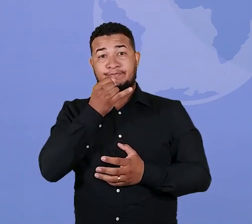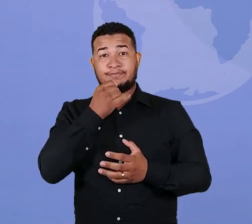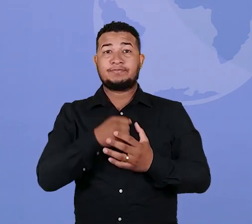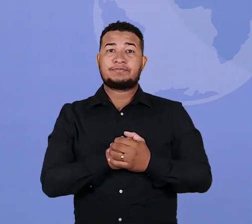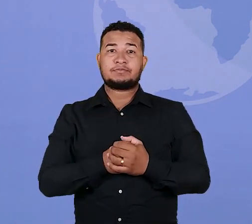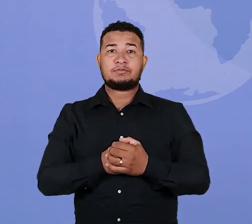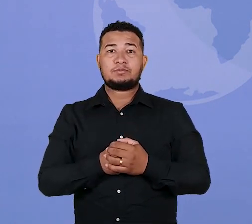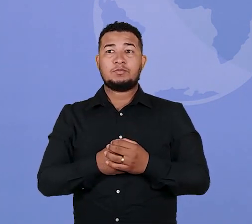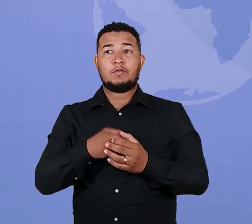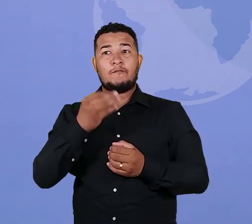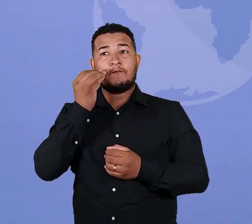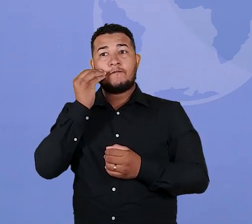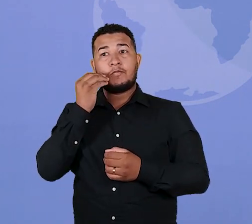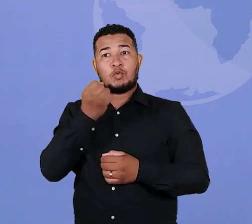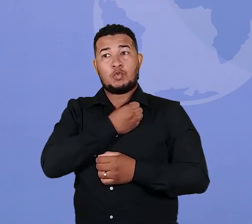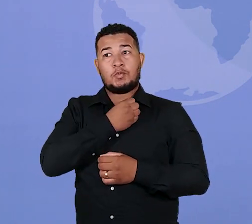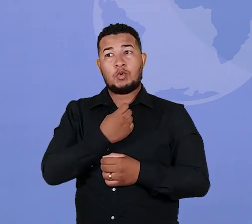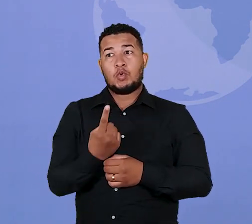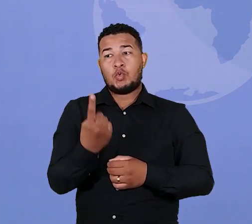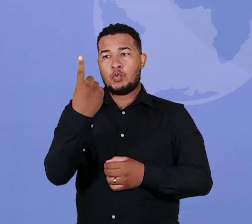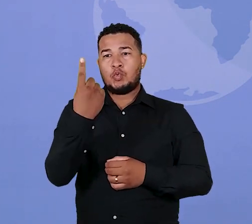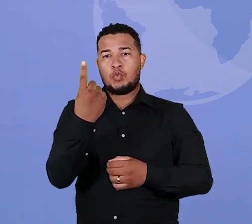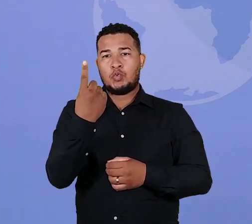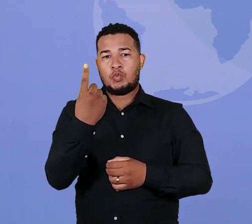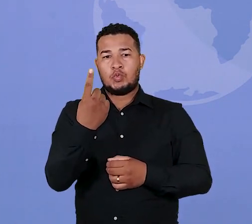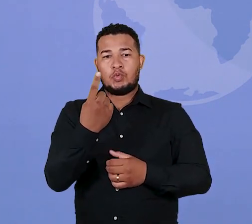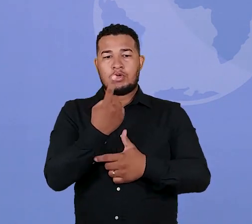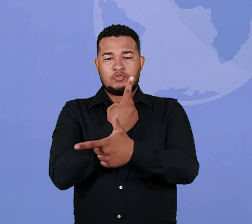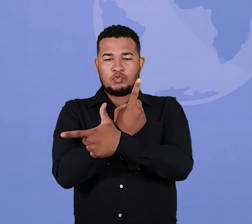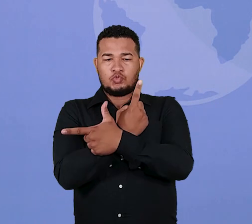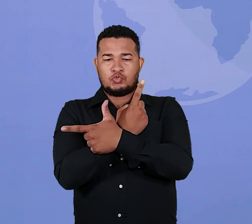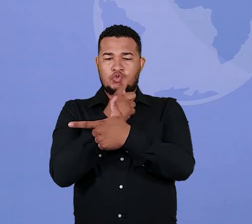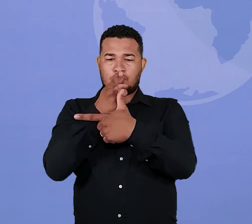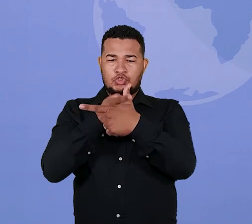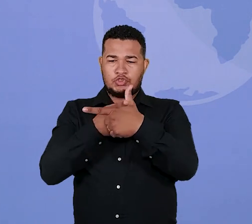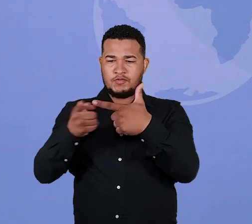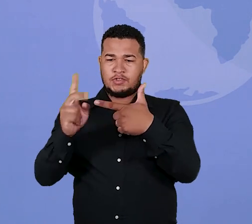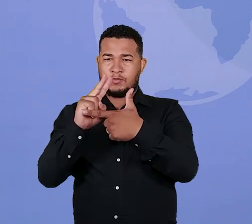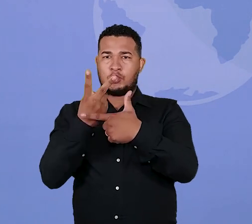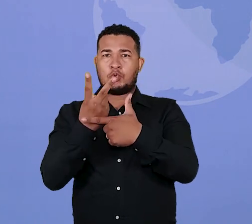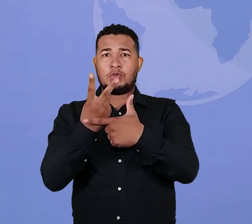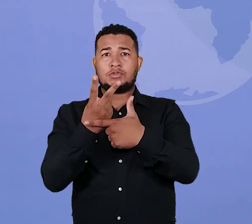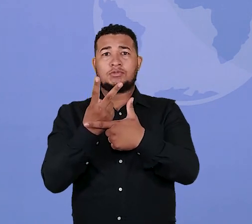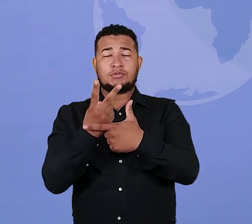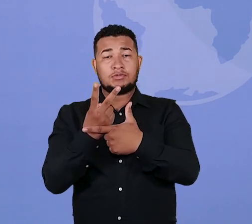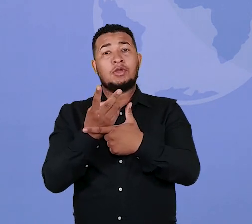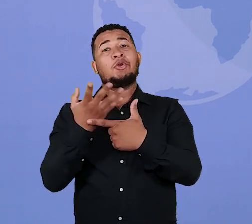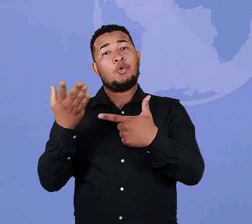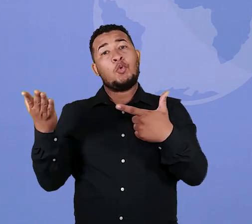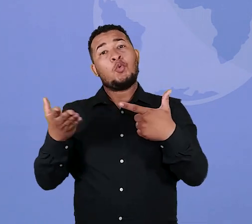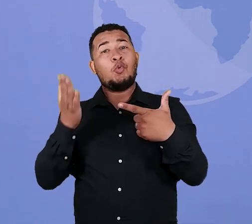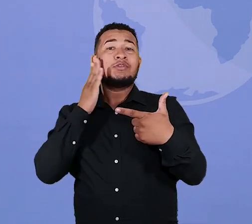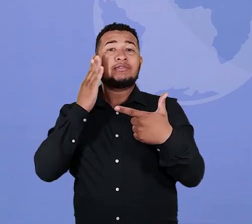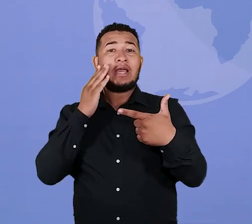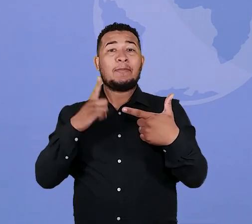a necessidade de pegar 1 e dividir por 2. Olha que legal, hoje nós entendemos que